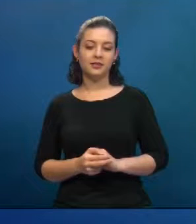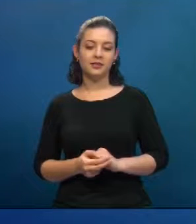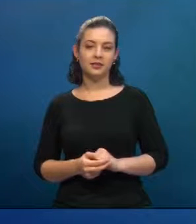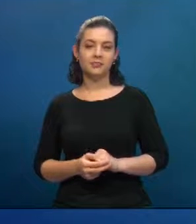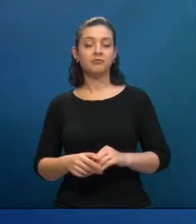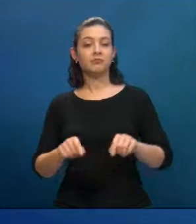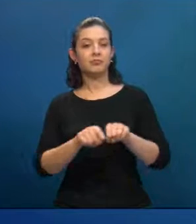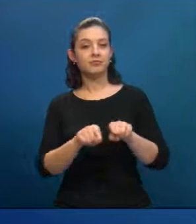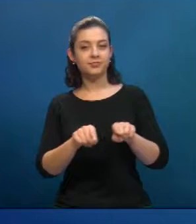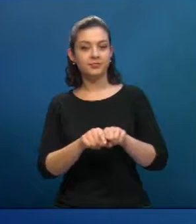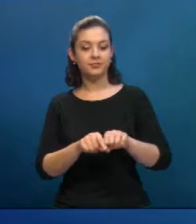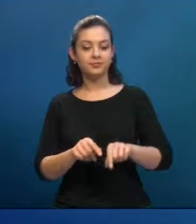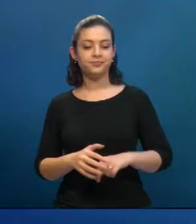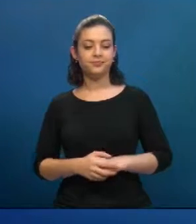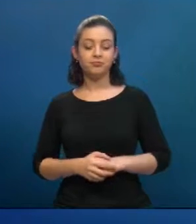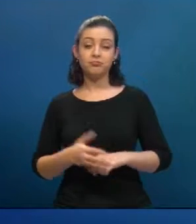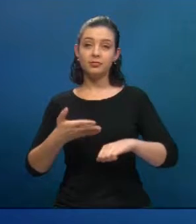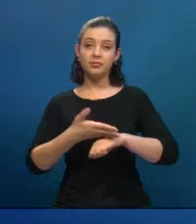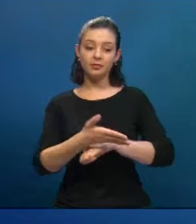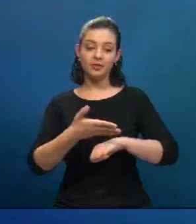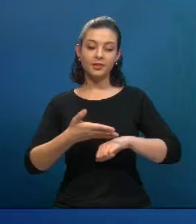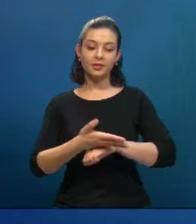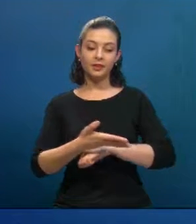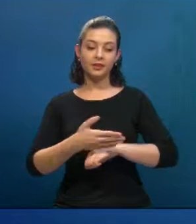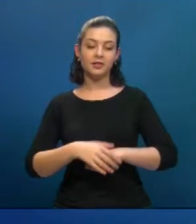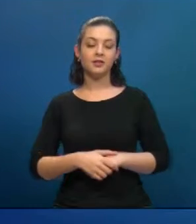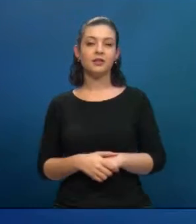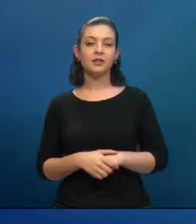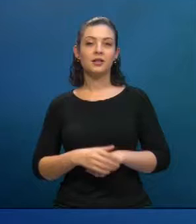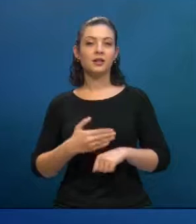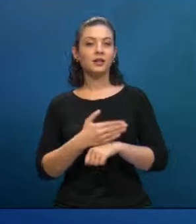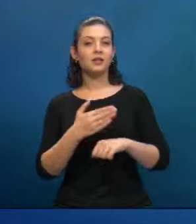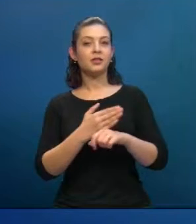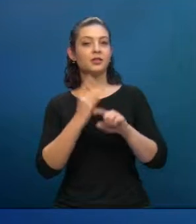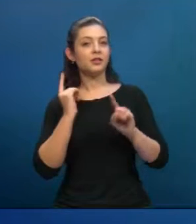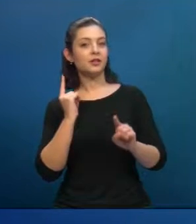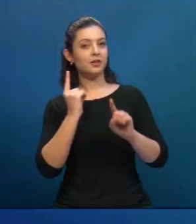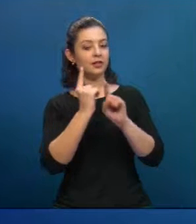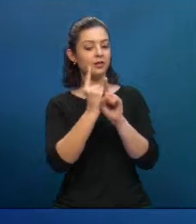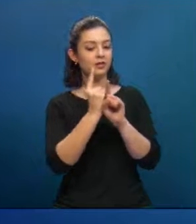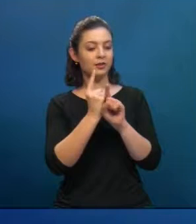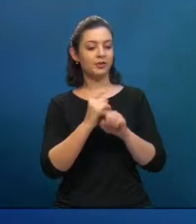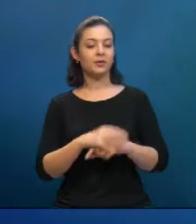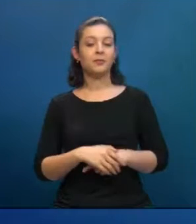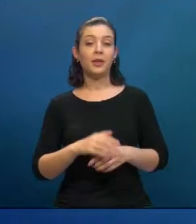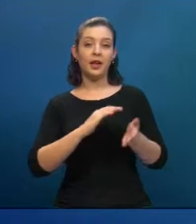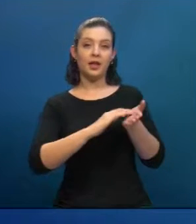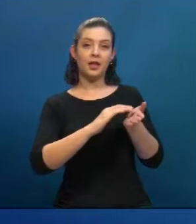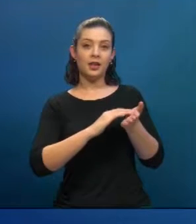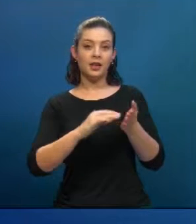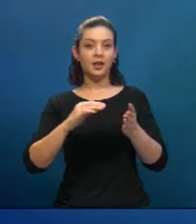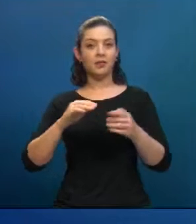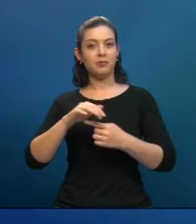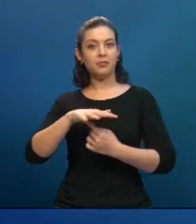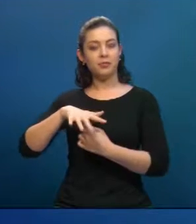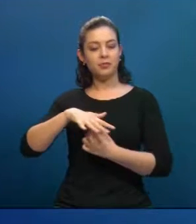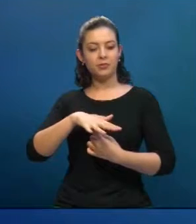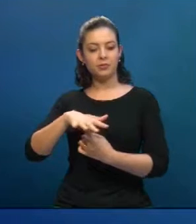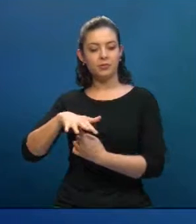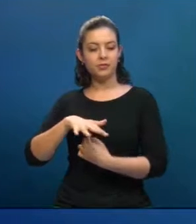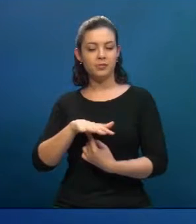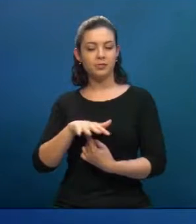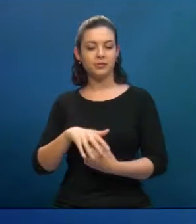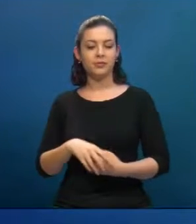também deve participar da manhã de um encontro aqui com a secretária de meio ambiente